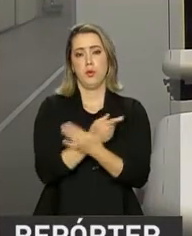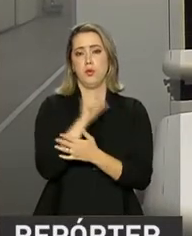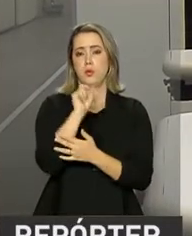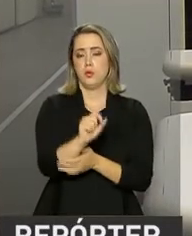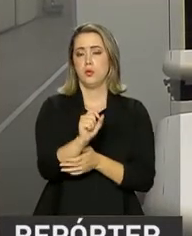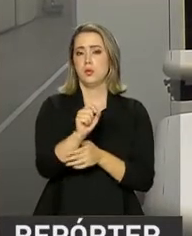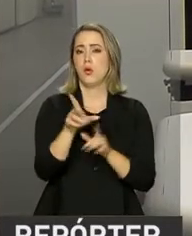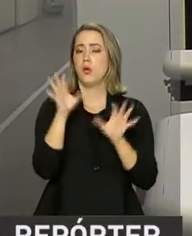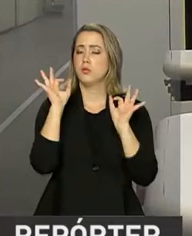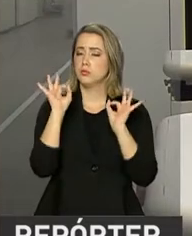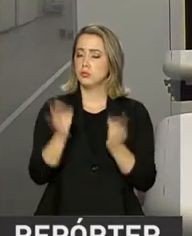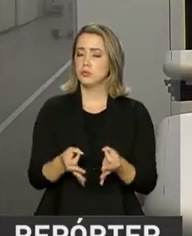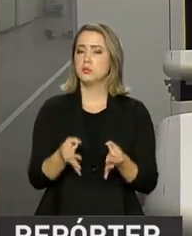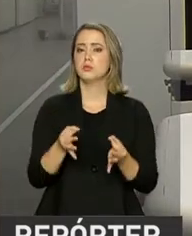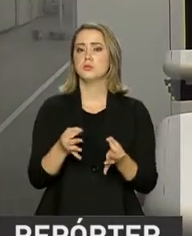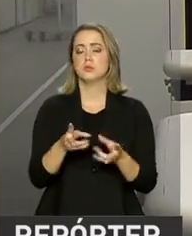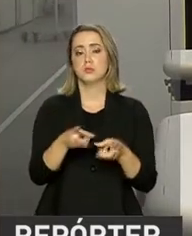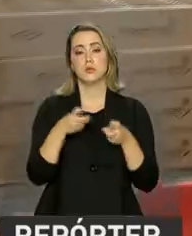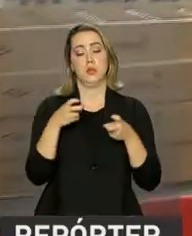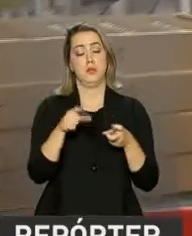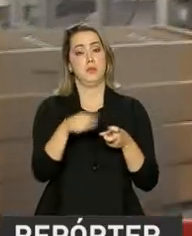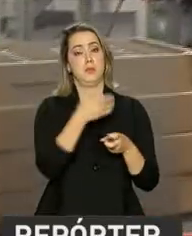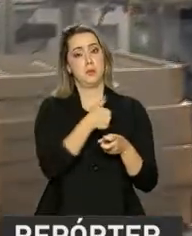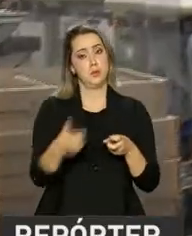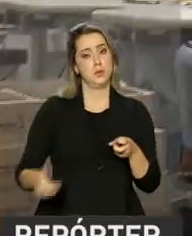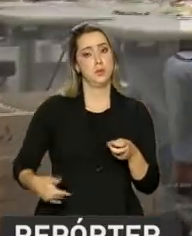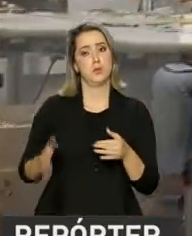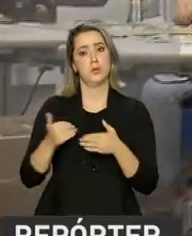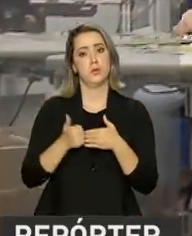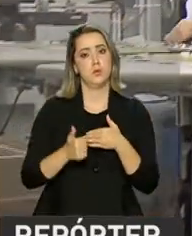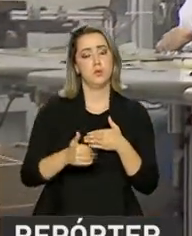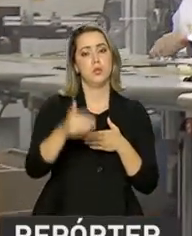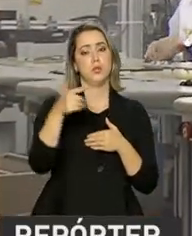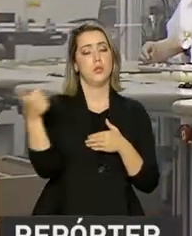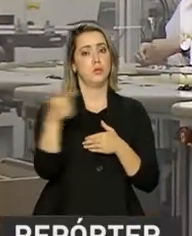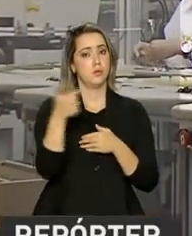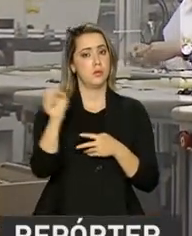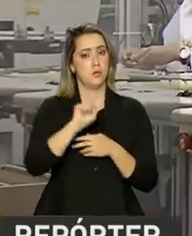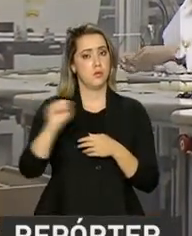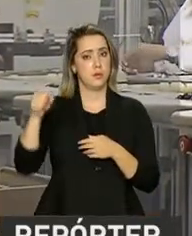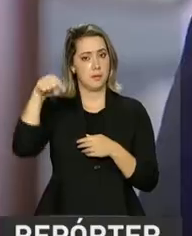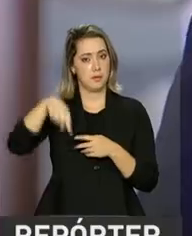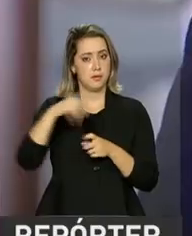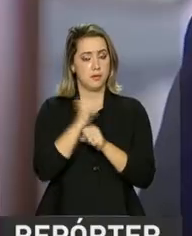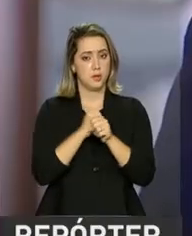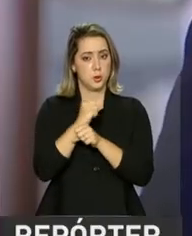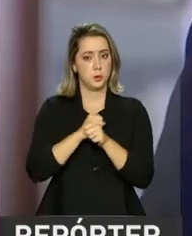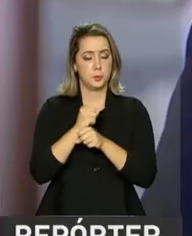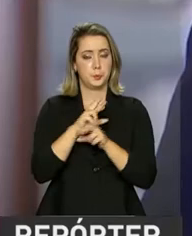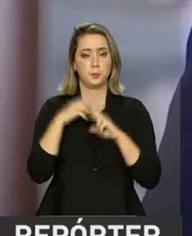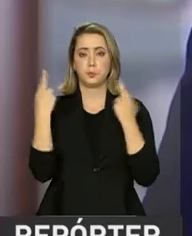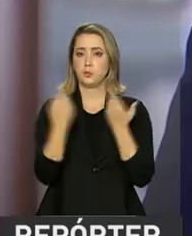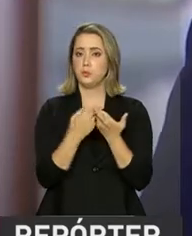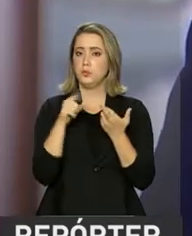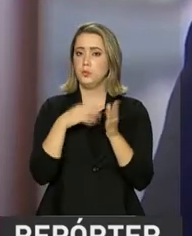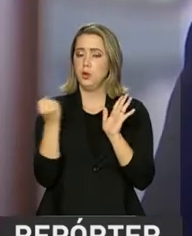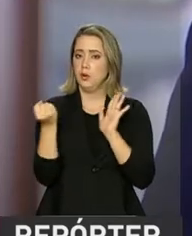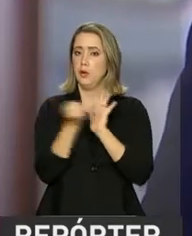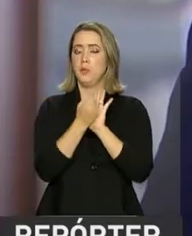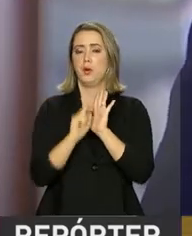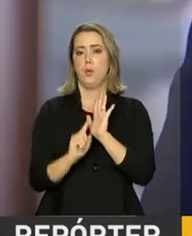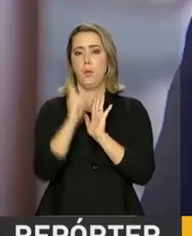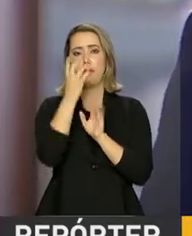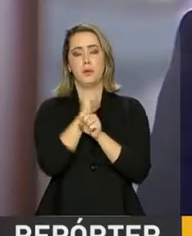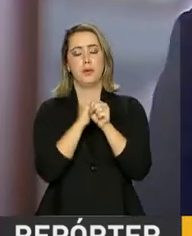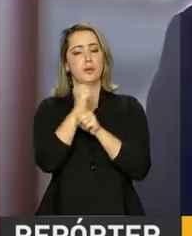maneira consistente na avaliação do governo a partir do segundo semestre deste ano na reunião que marcou o primeiro ano